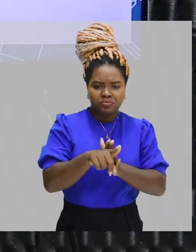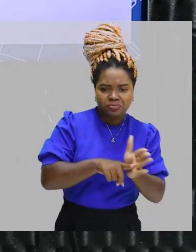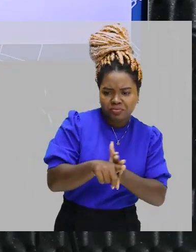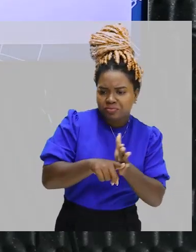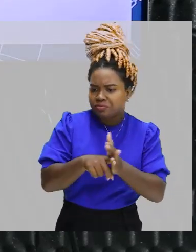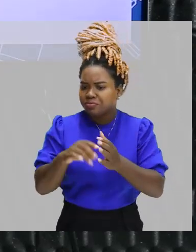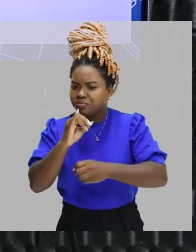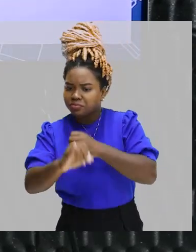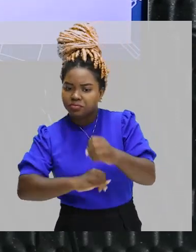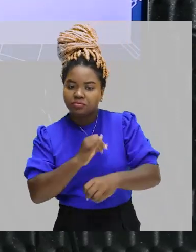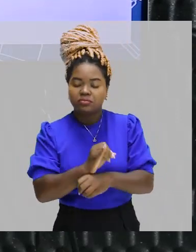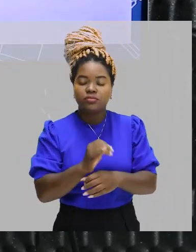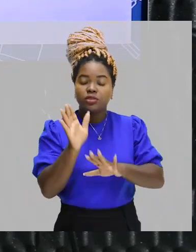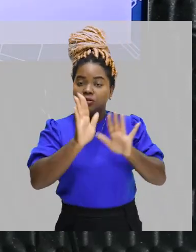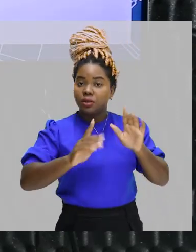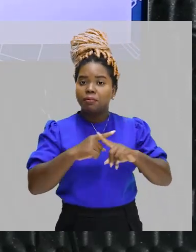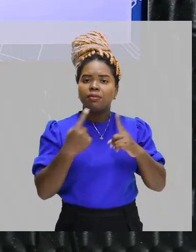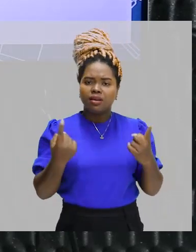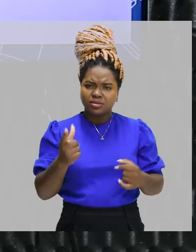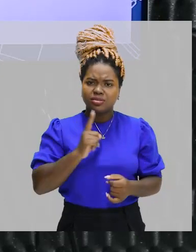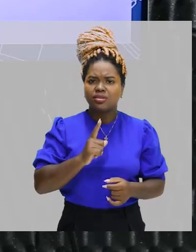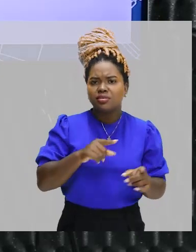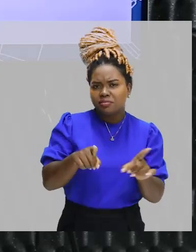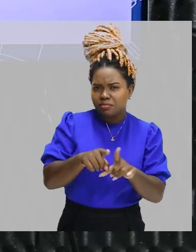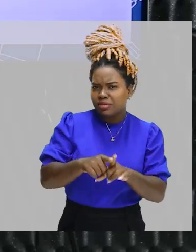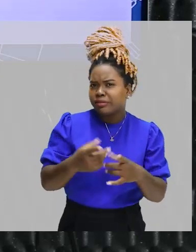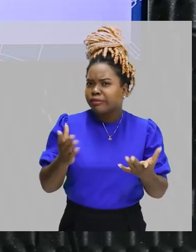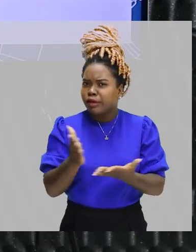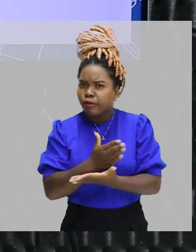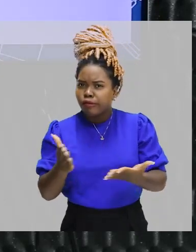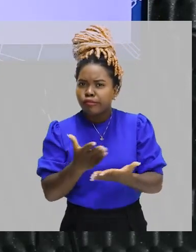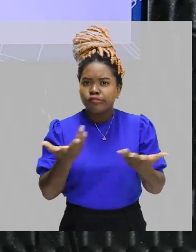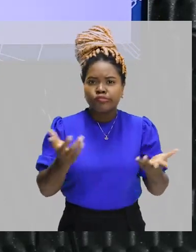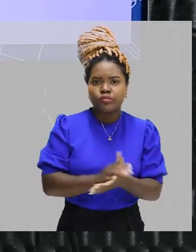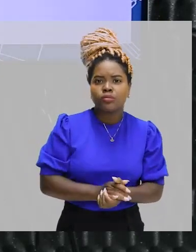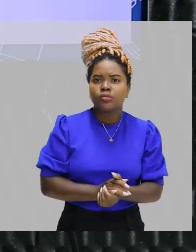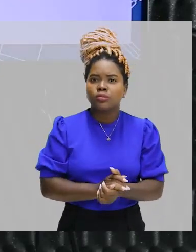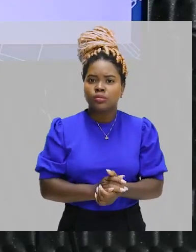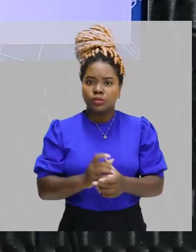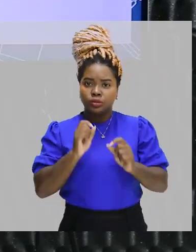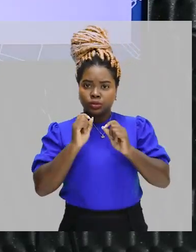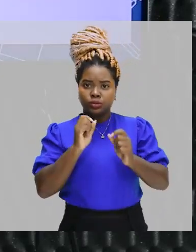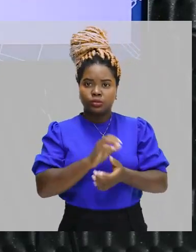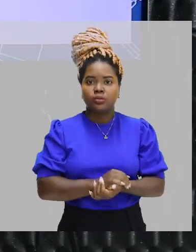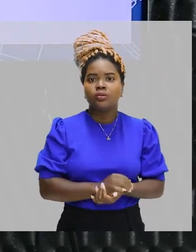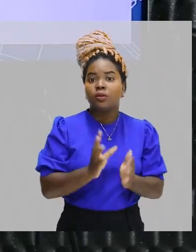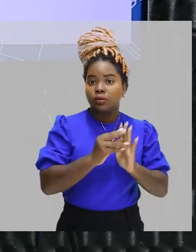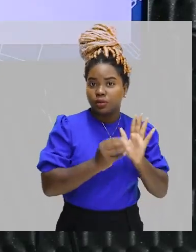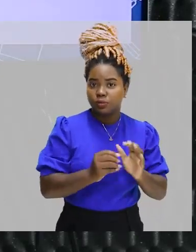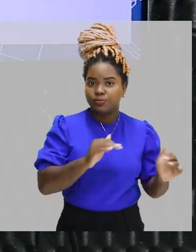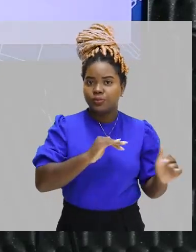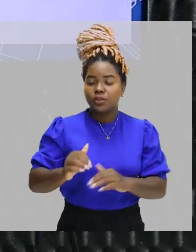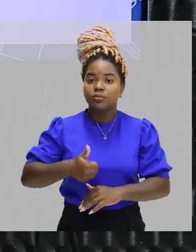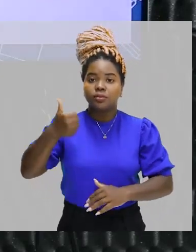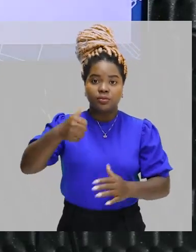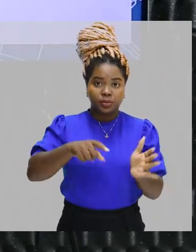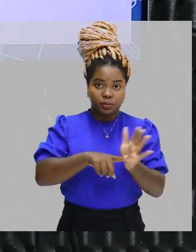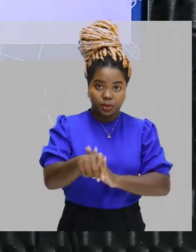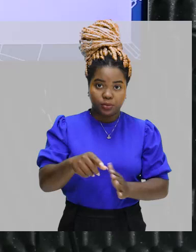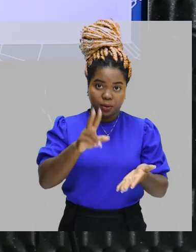a sua pesquisa, tá certo? Mas tem muita coisa legal também, tá ok? Então vamos lá para a primeira questão. A primeira questão diz o